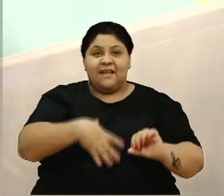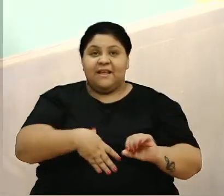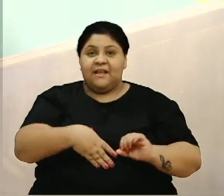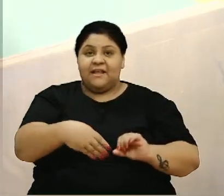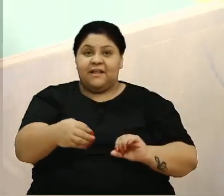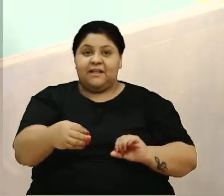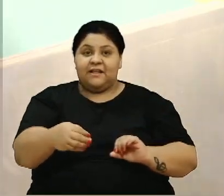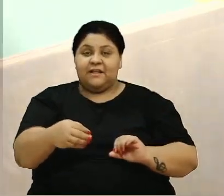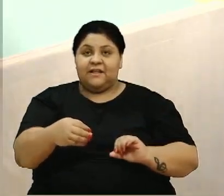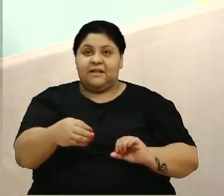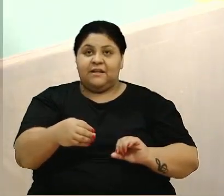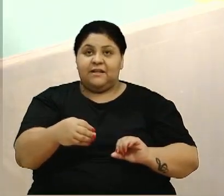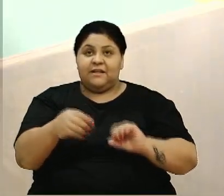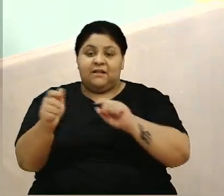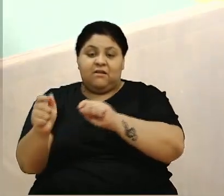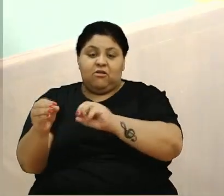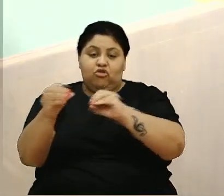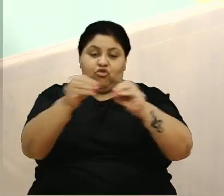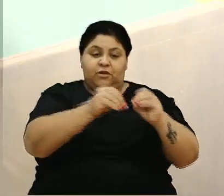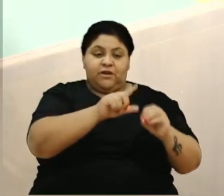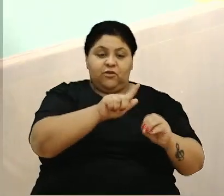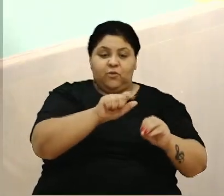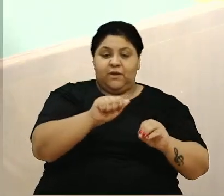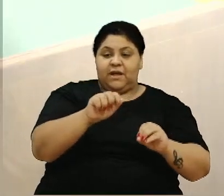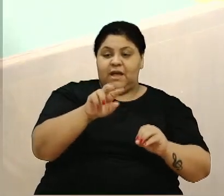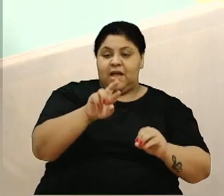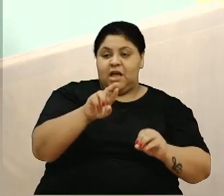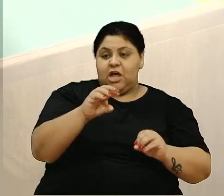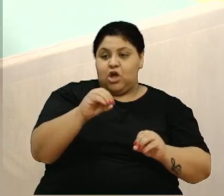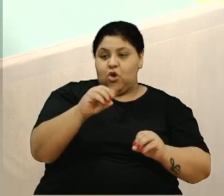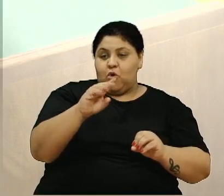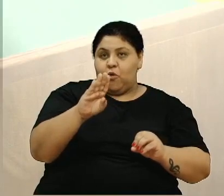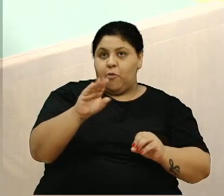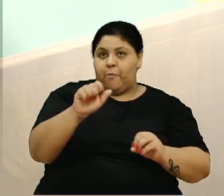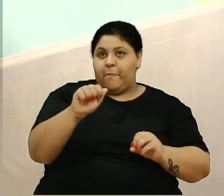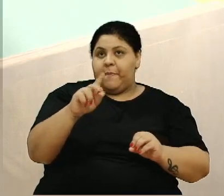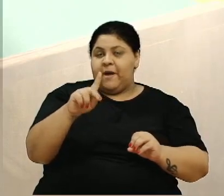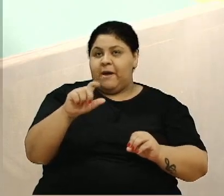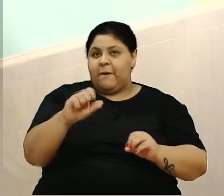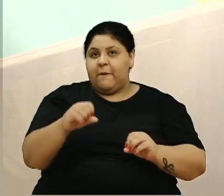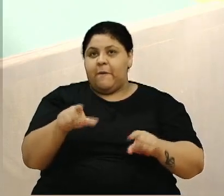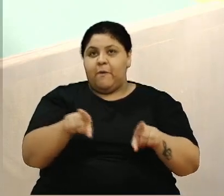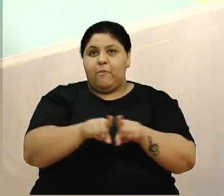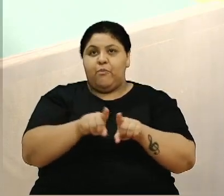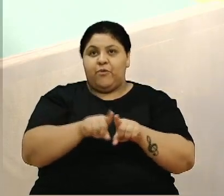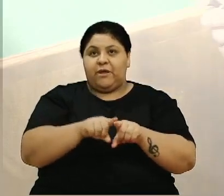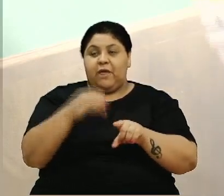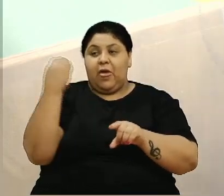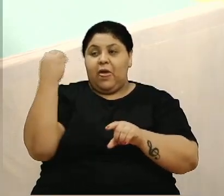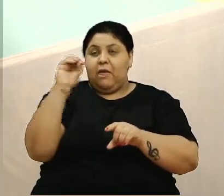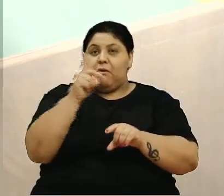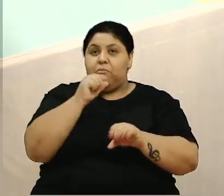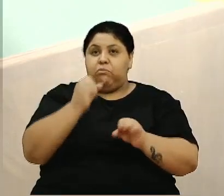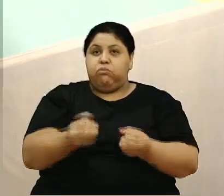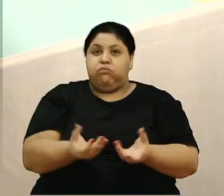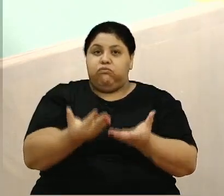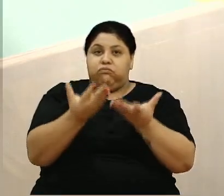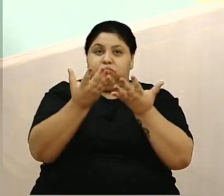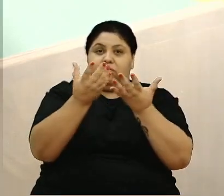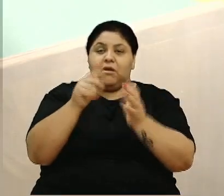se deslocando a Garopaba, porque Porto Alegre está ilhado, a irmã que foi com um barco